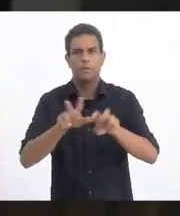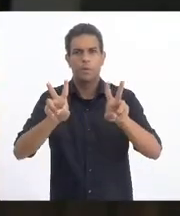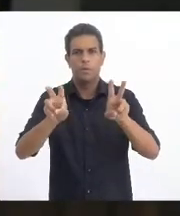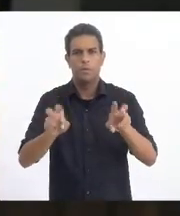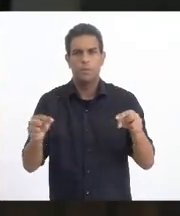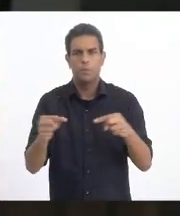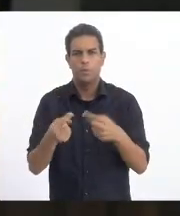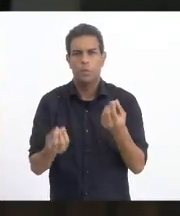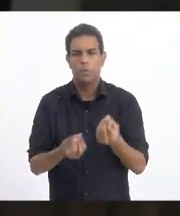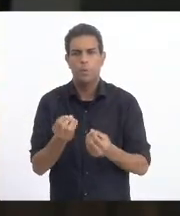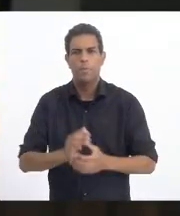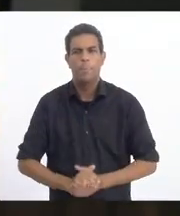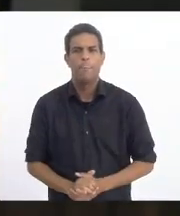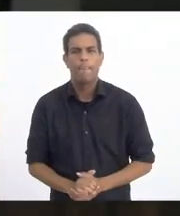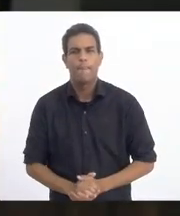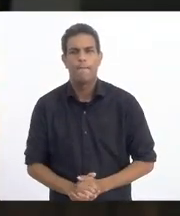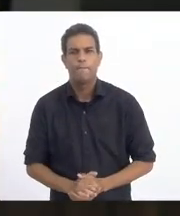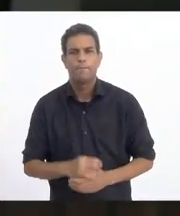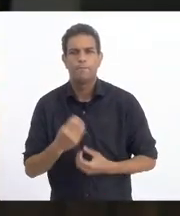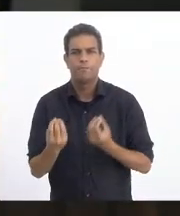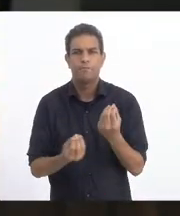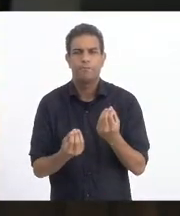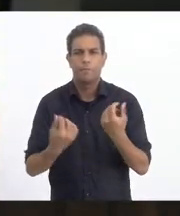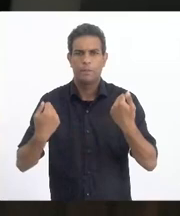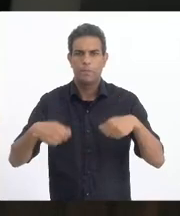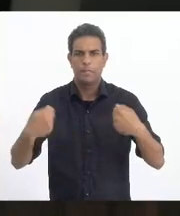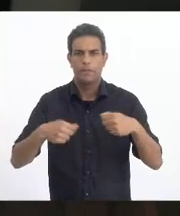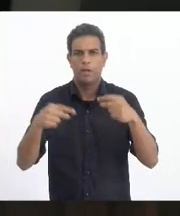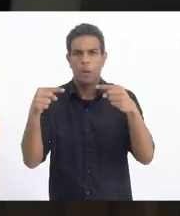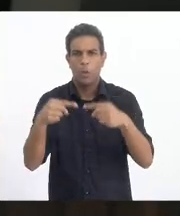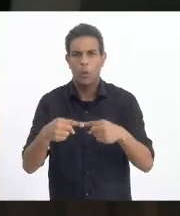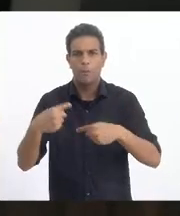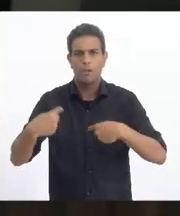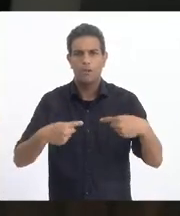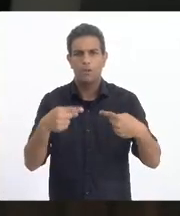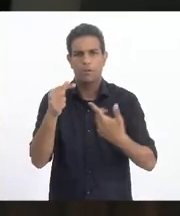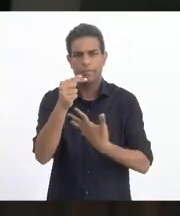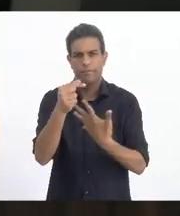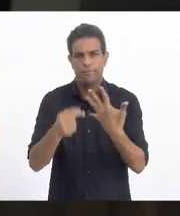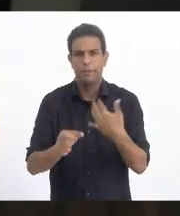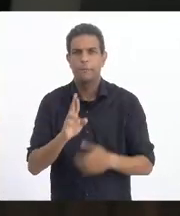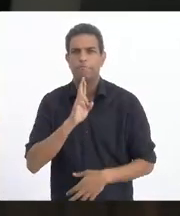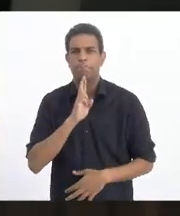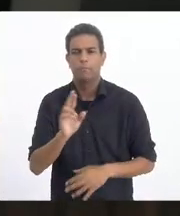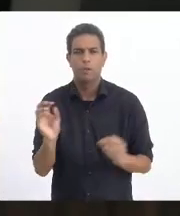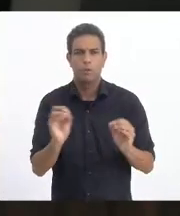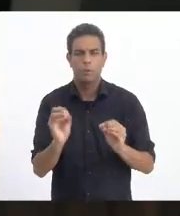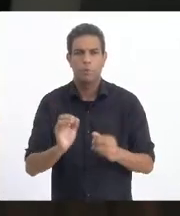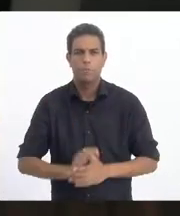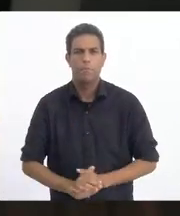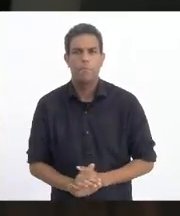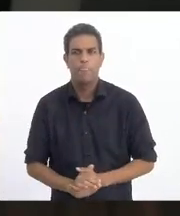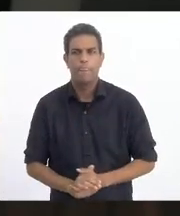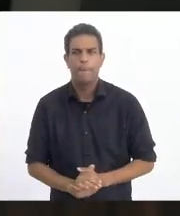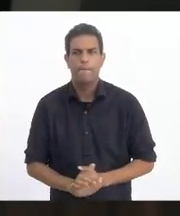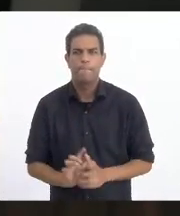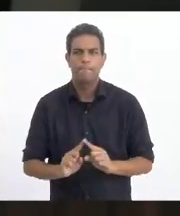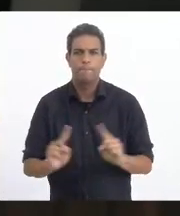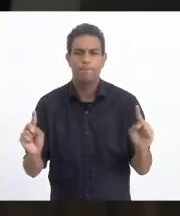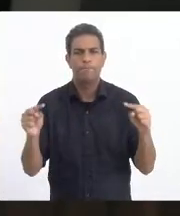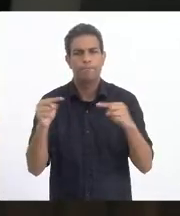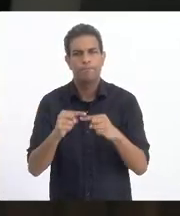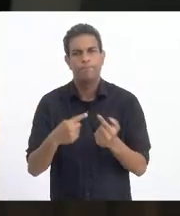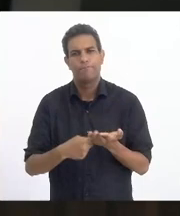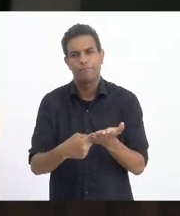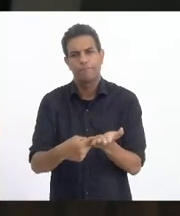Eu não tenho o aparato técnico apropriado agora para dar essa resposta, mas eu já